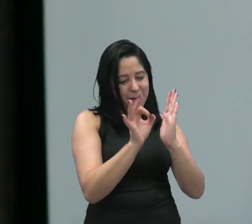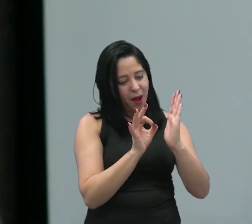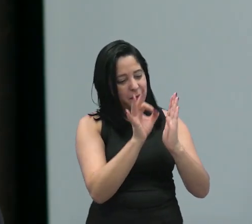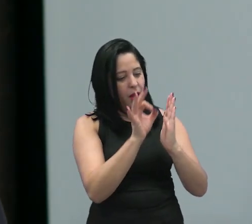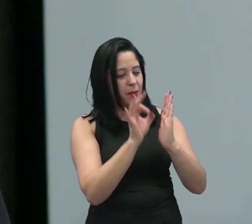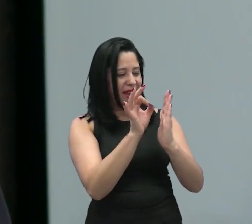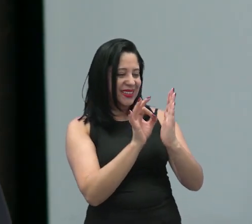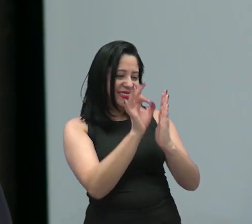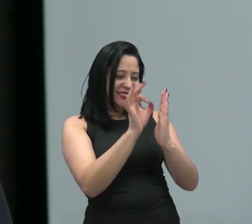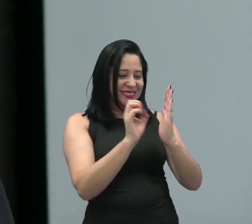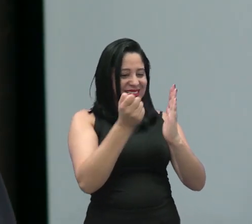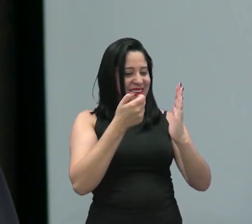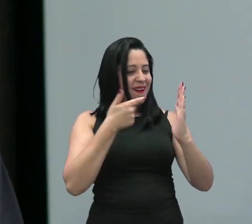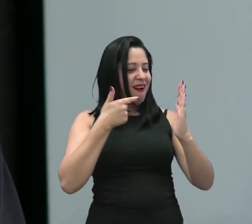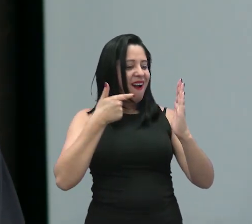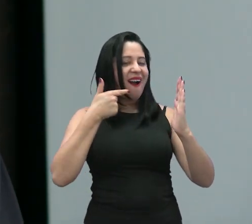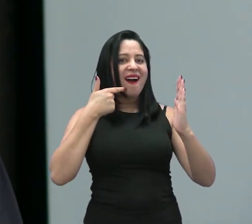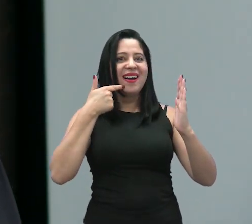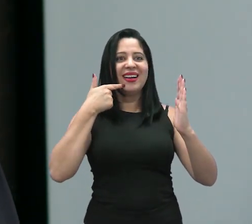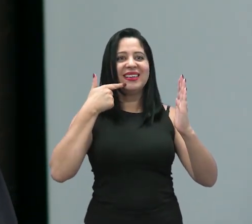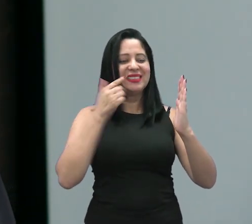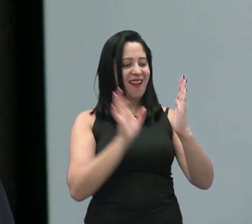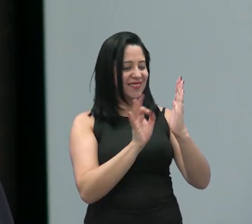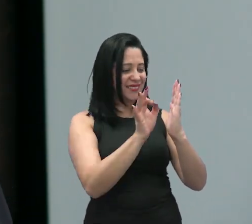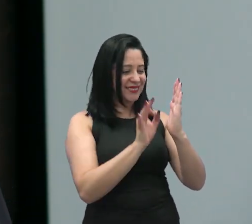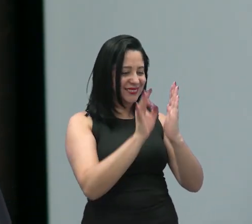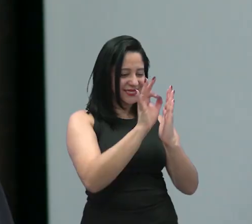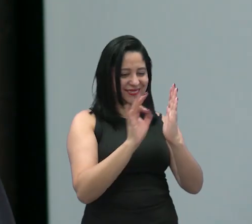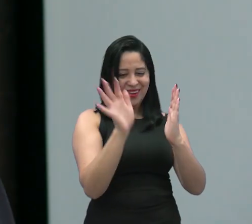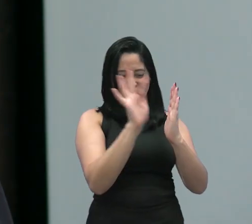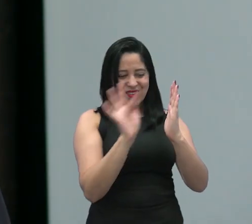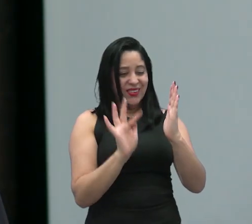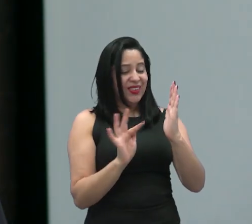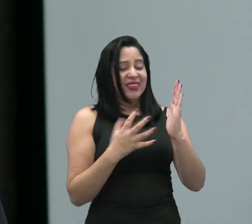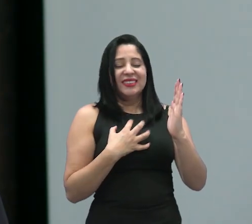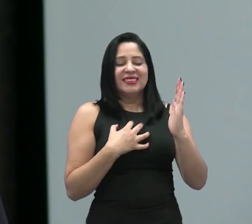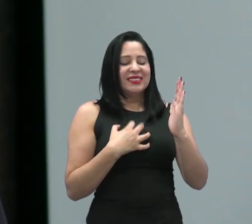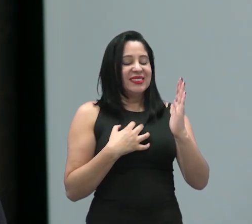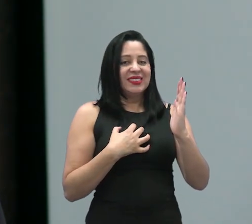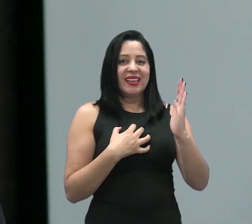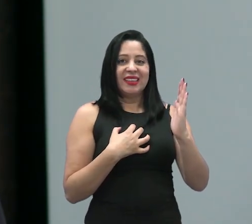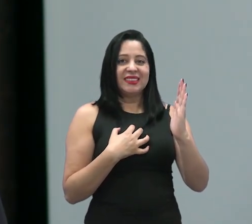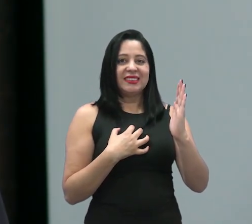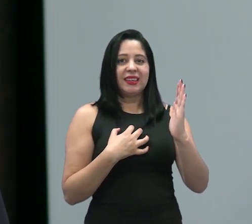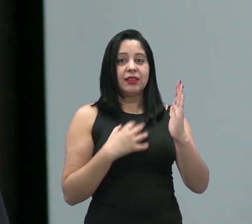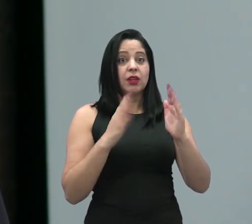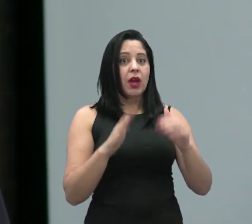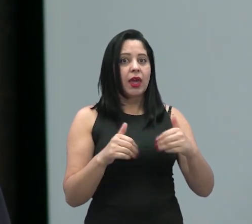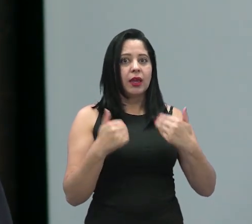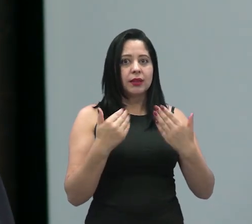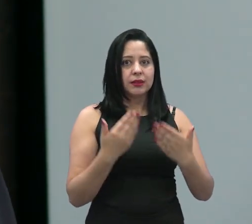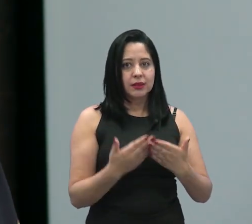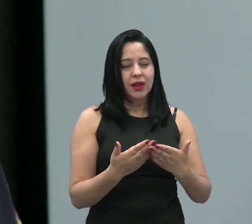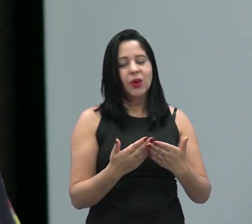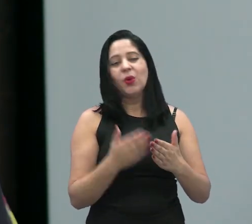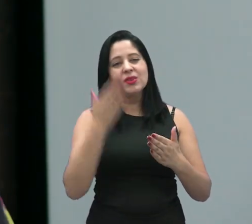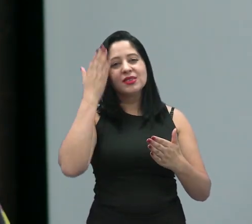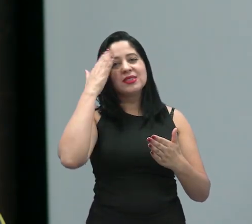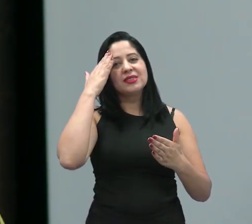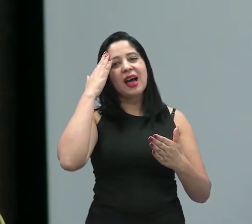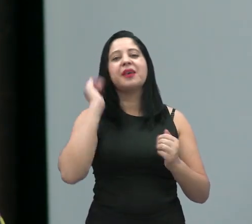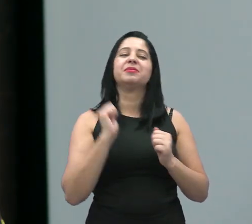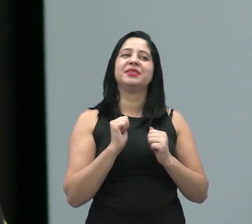costurando. E os nossos encontros é que nos fazem essa alegria, essa coisa dinâmica, inspiradora. Então, toda